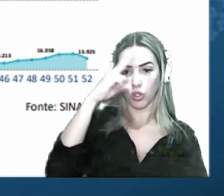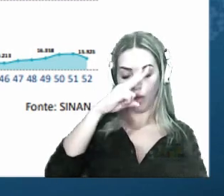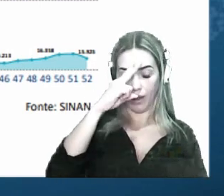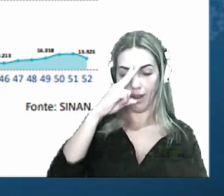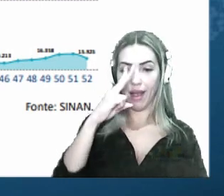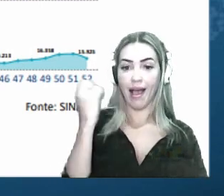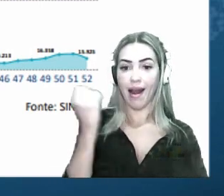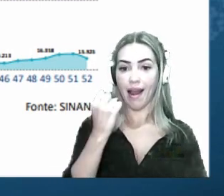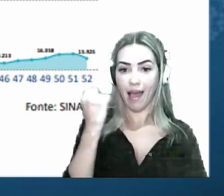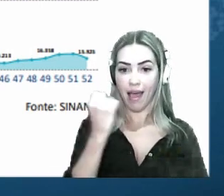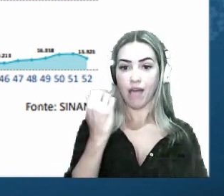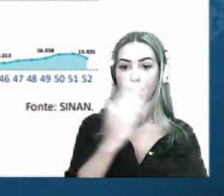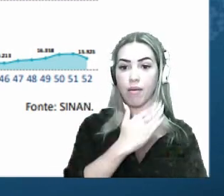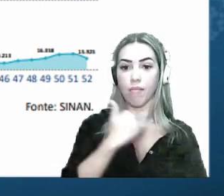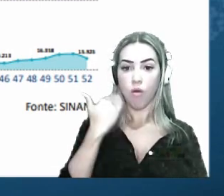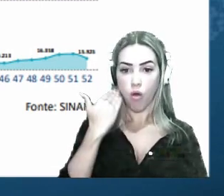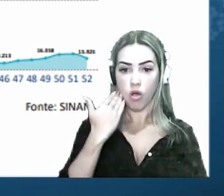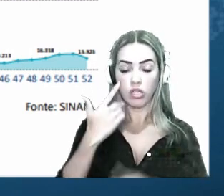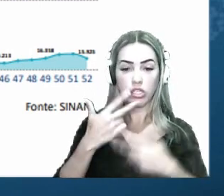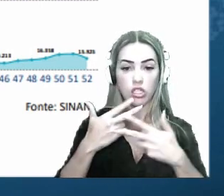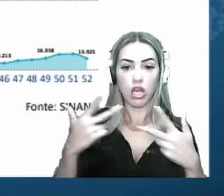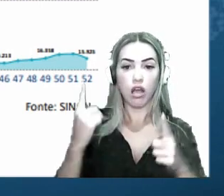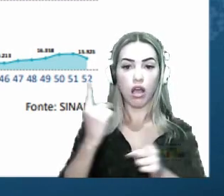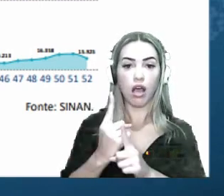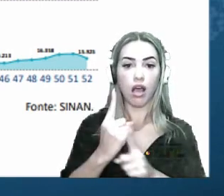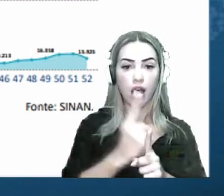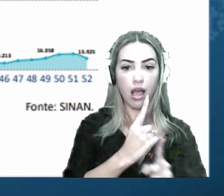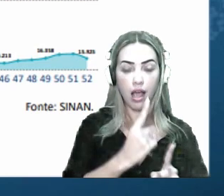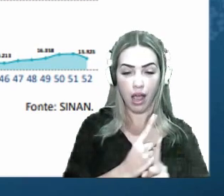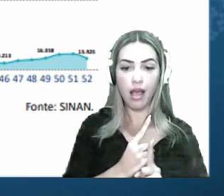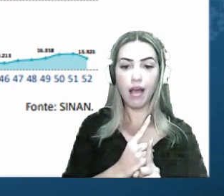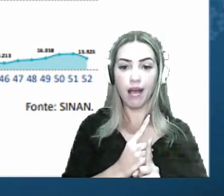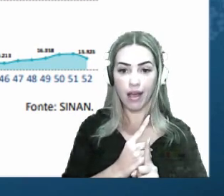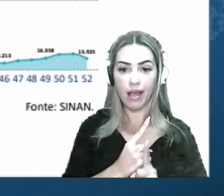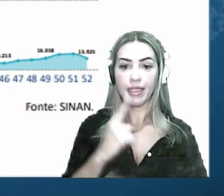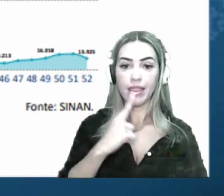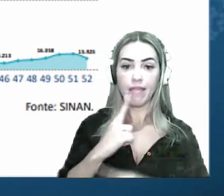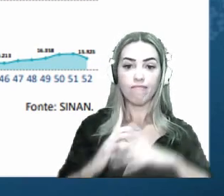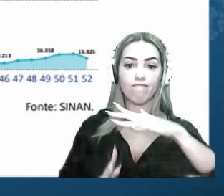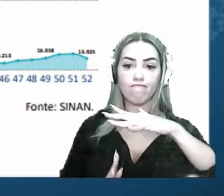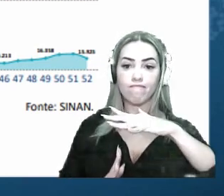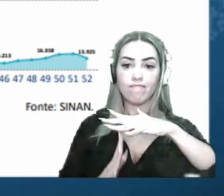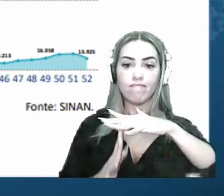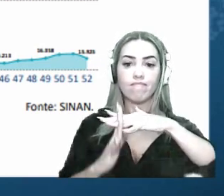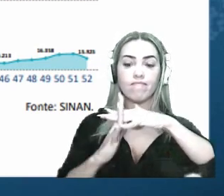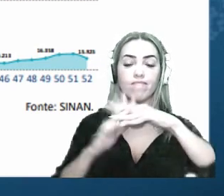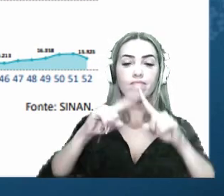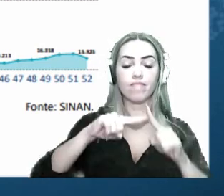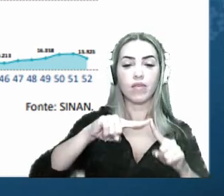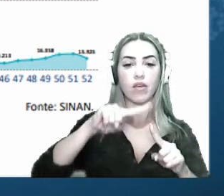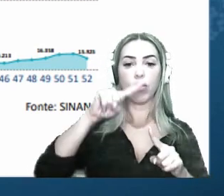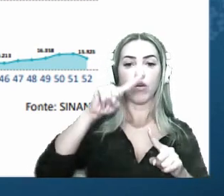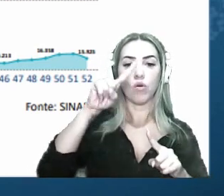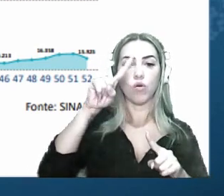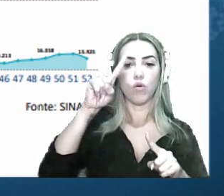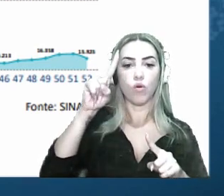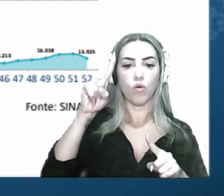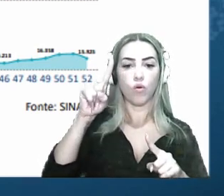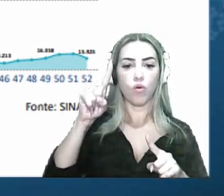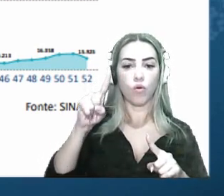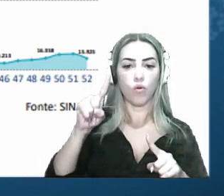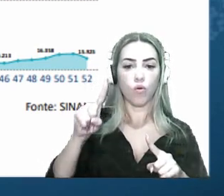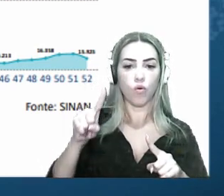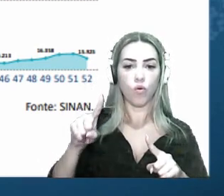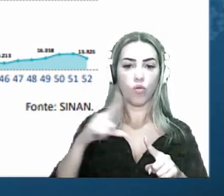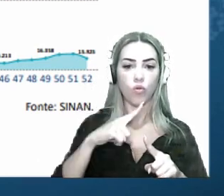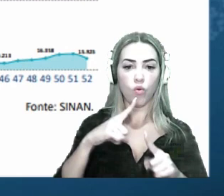mortes. E foi uma epidemia que ela veio num pico maior e também numa alta mais precoce. Desde o final do